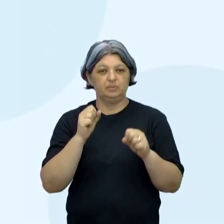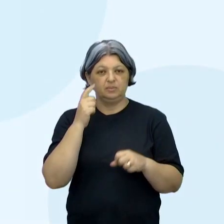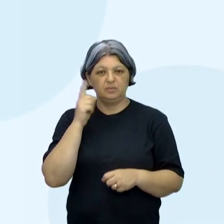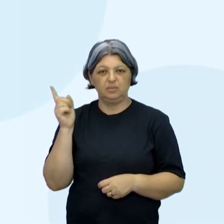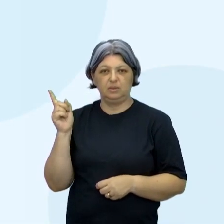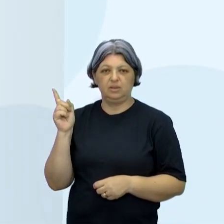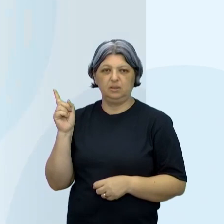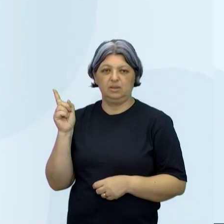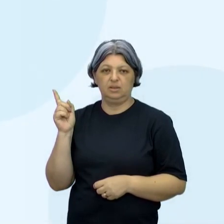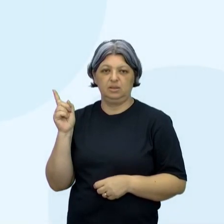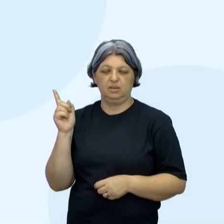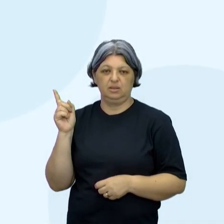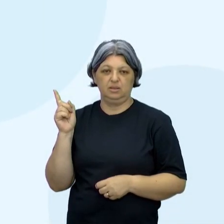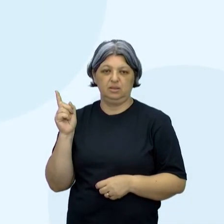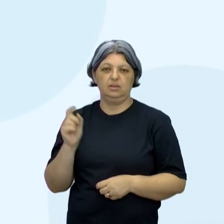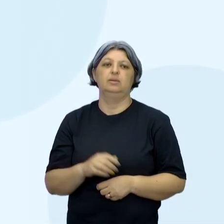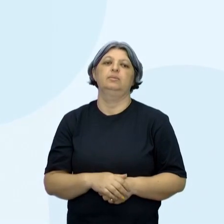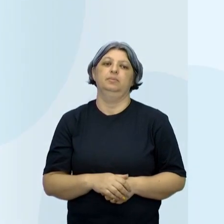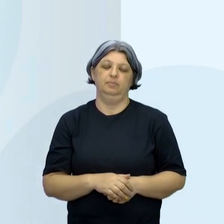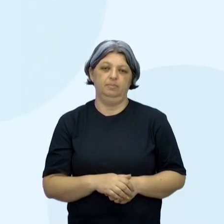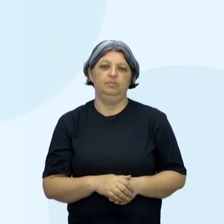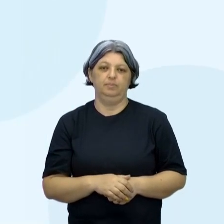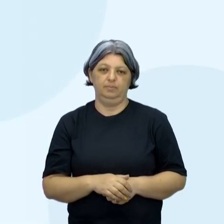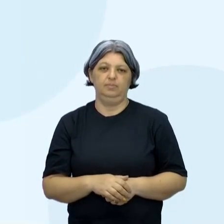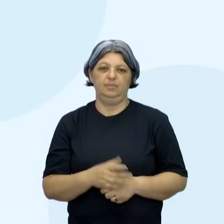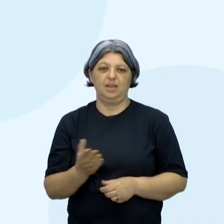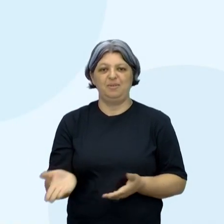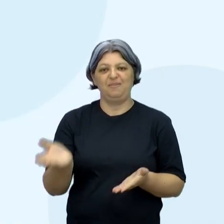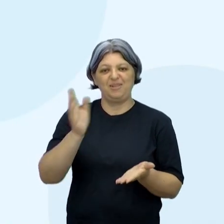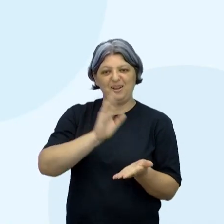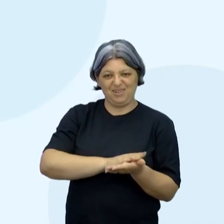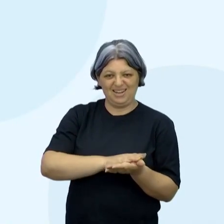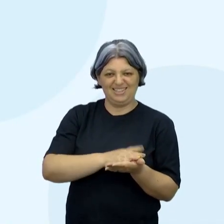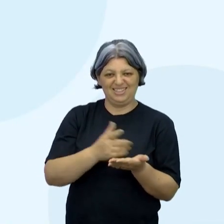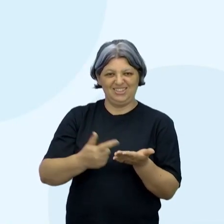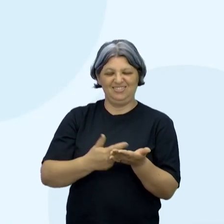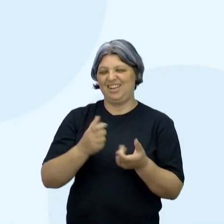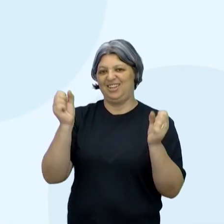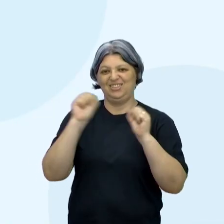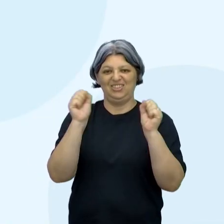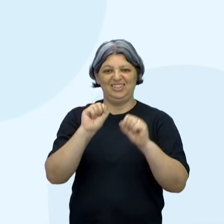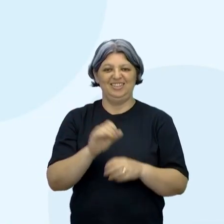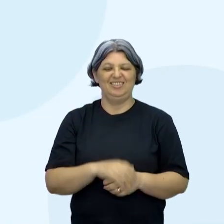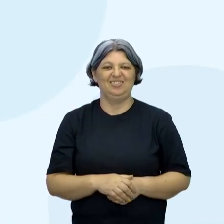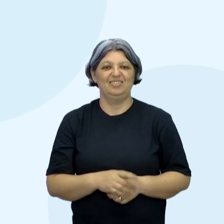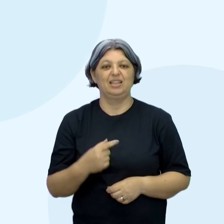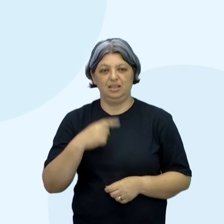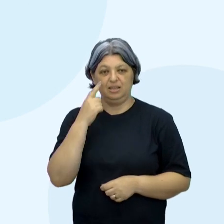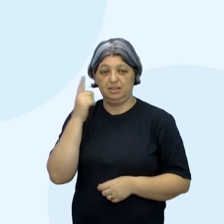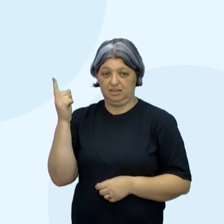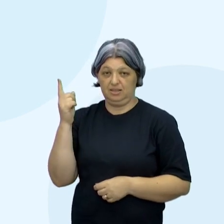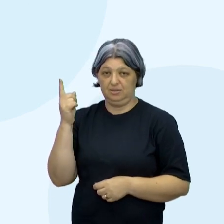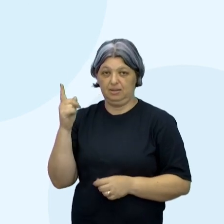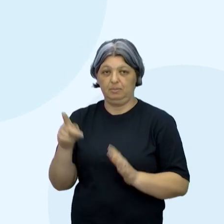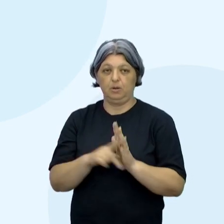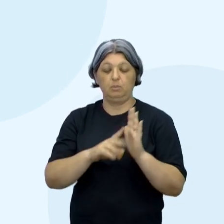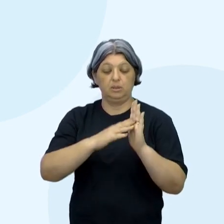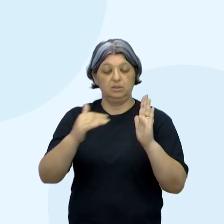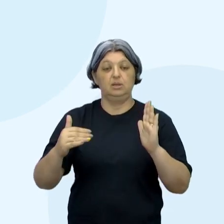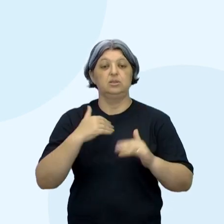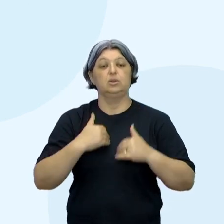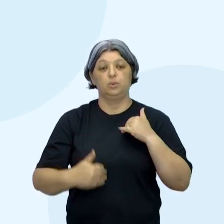pra eles, né? Vamos de novo, ó. Vamos lá. A mágica. Virou a página do livro. Adorei, gente. Ó, e aí, a estética do corpo. É